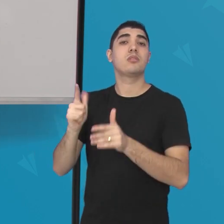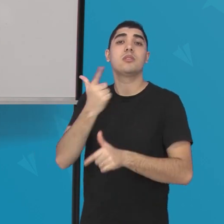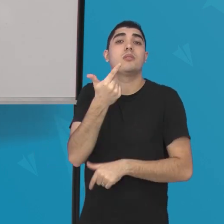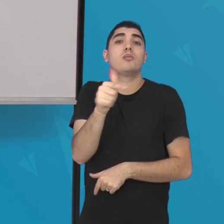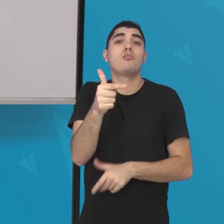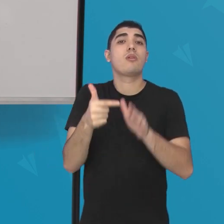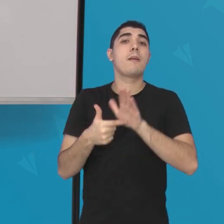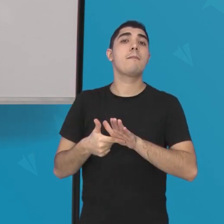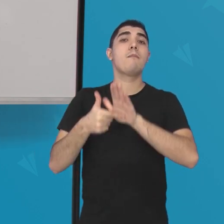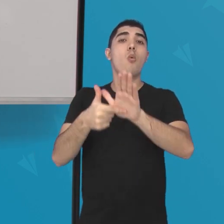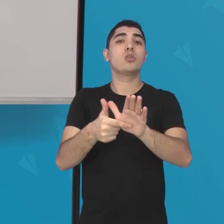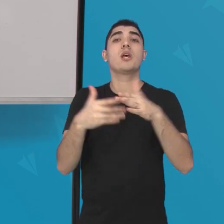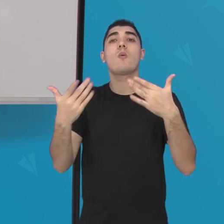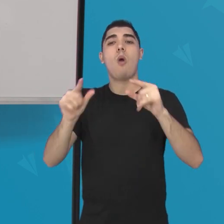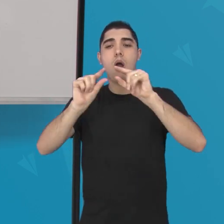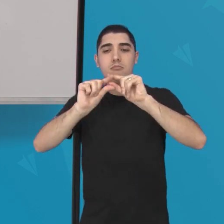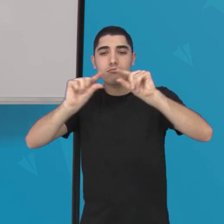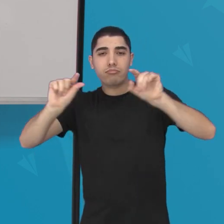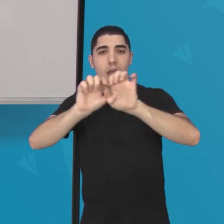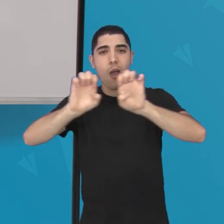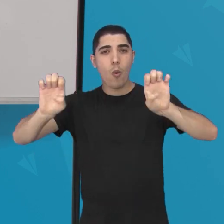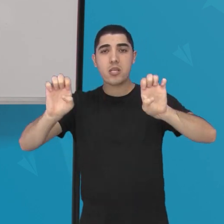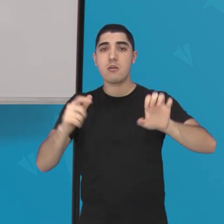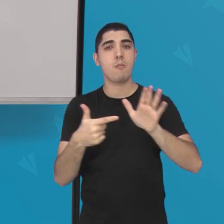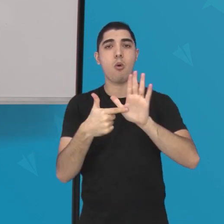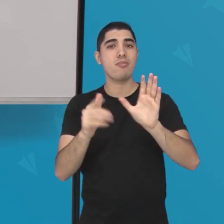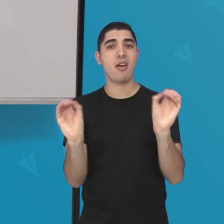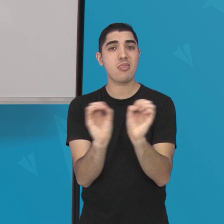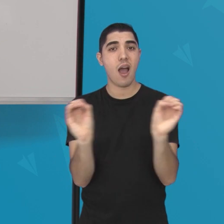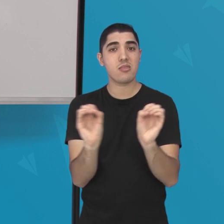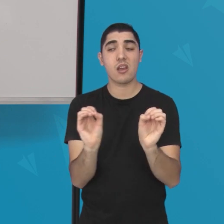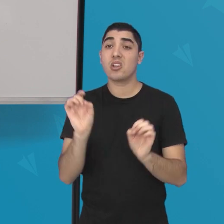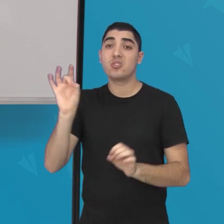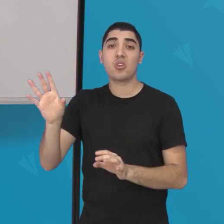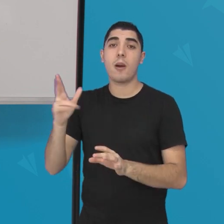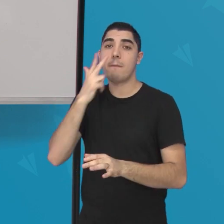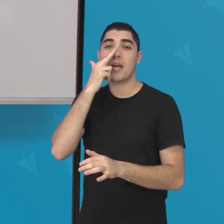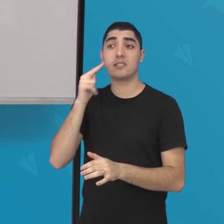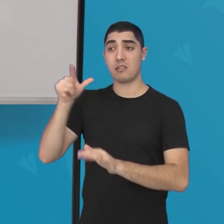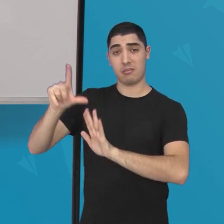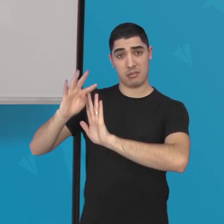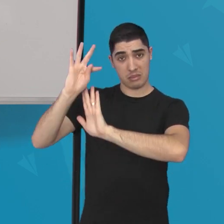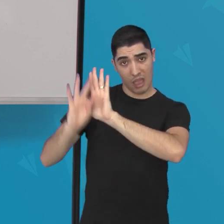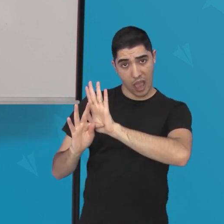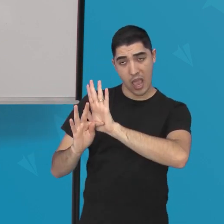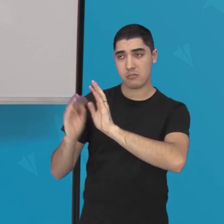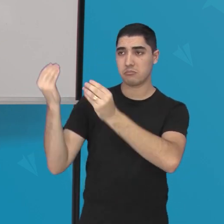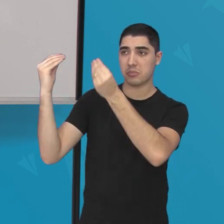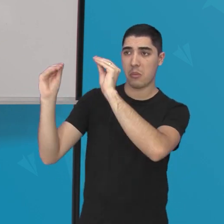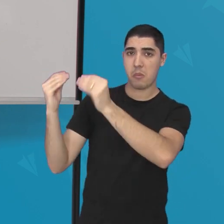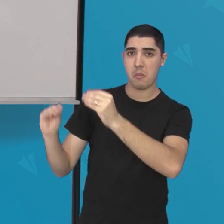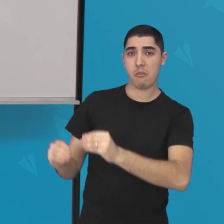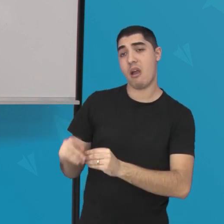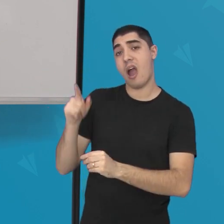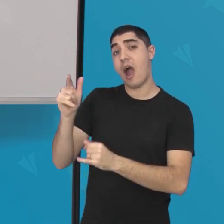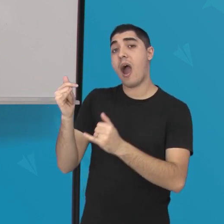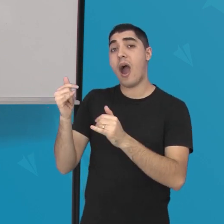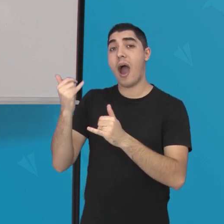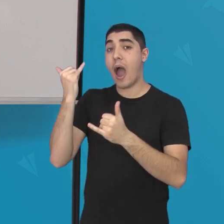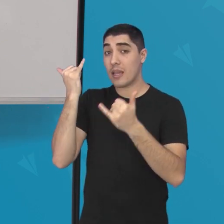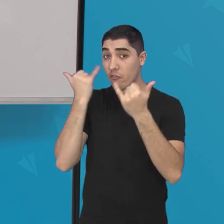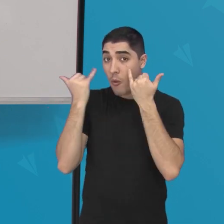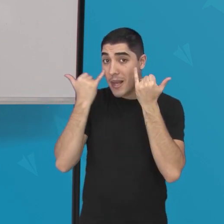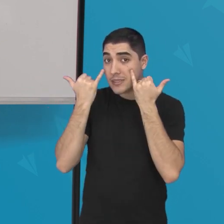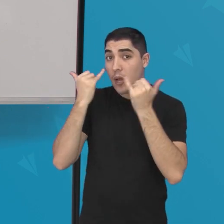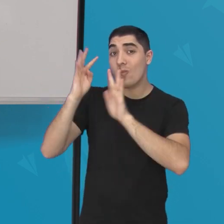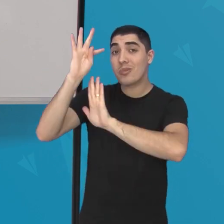a equação montadinha. As coisas são feitas assim contextualizadas. Eles te dão um texto e as informações vão sendo